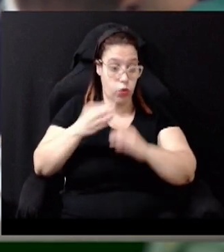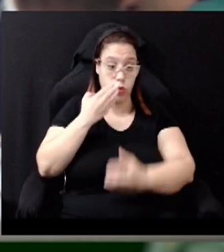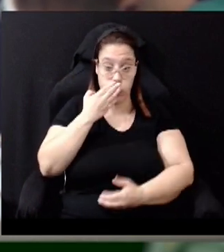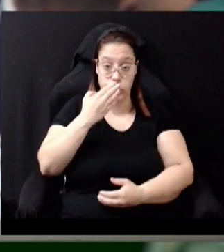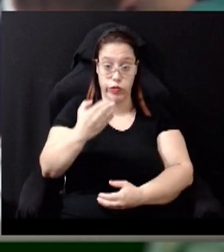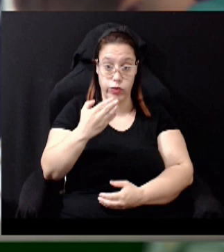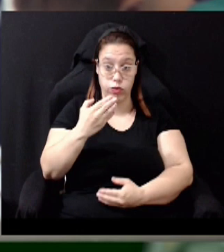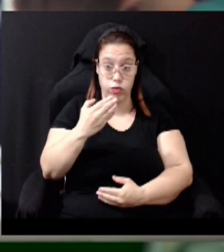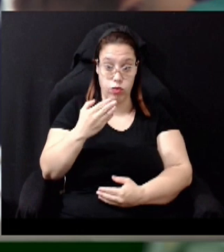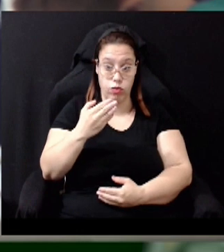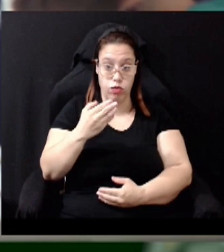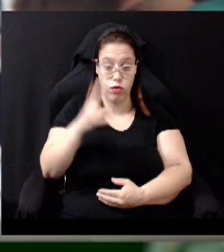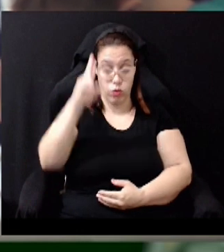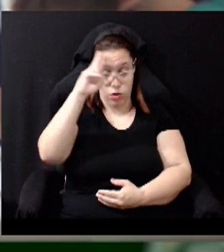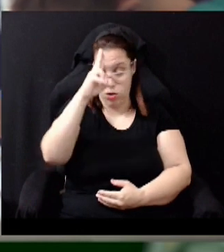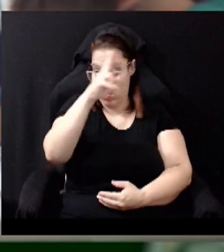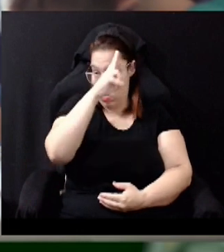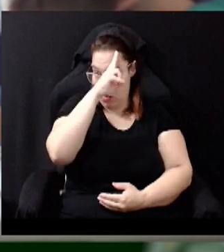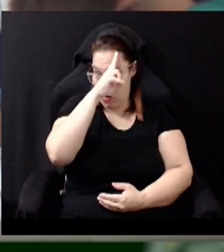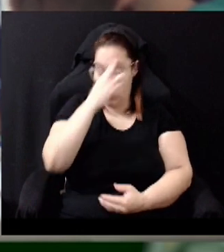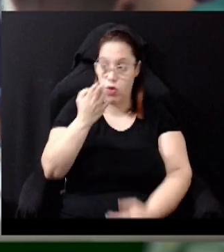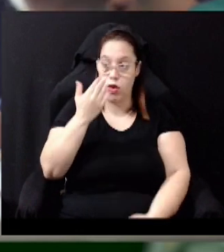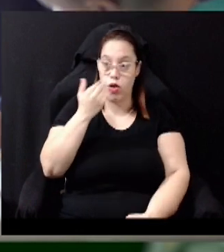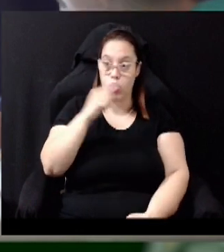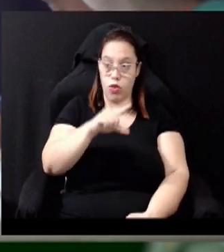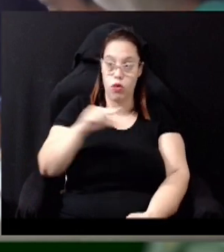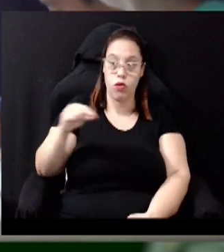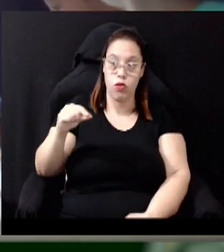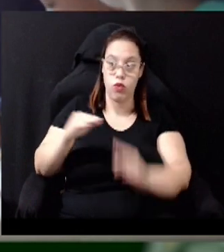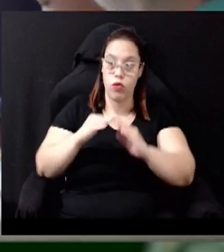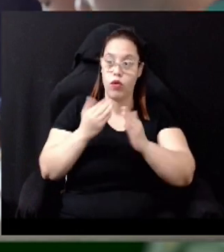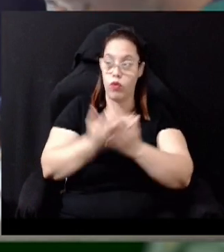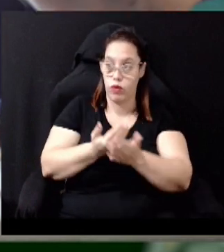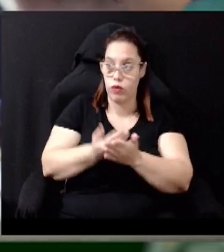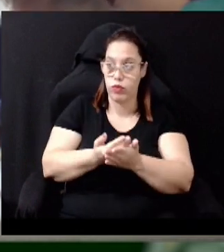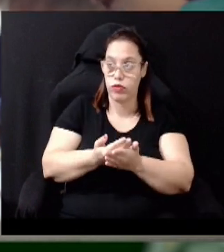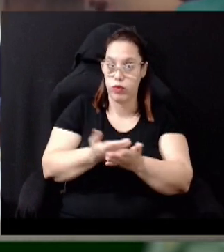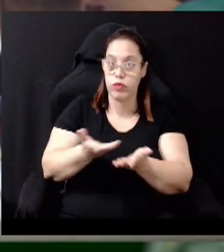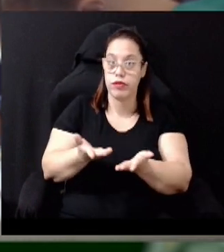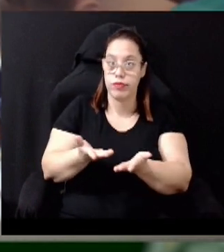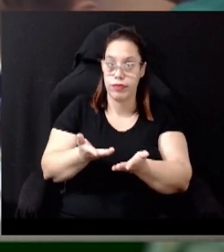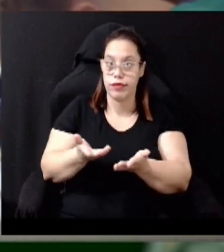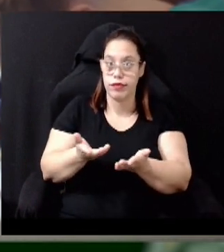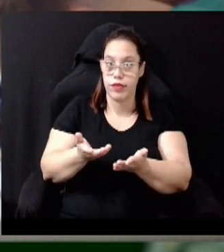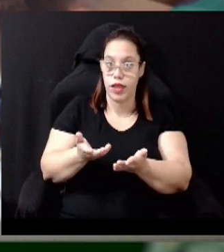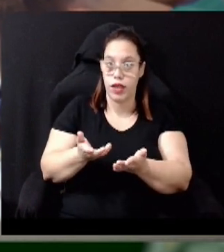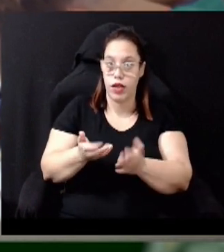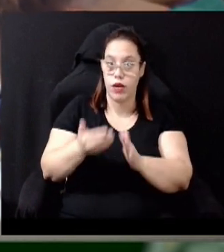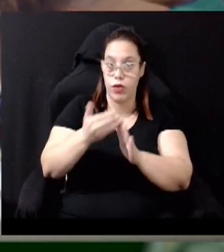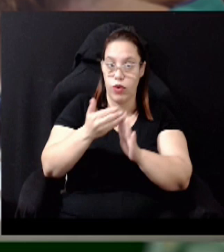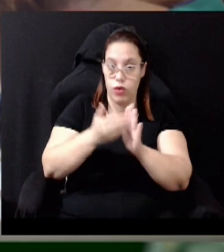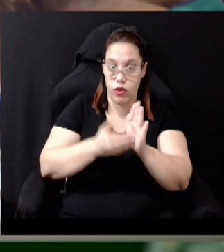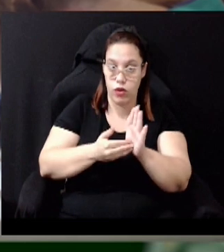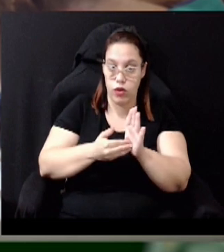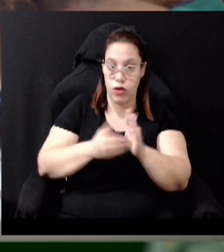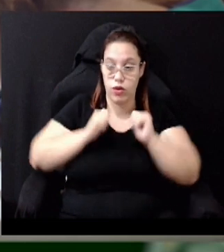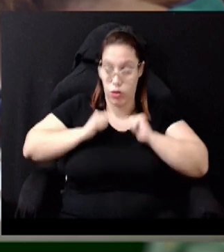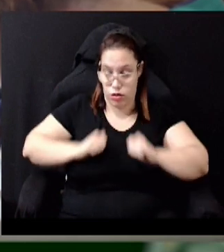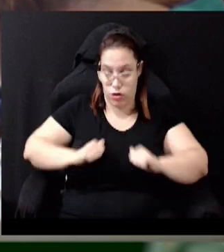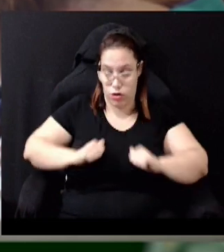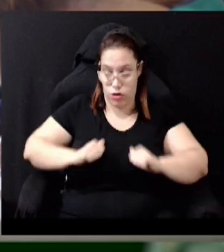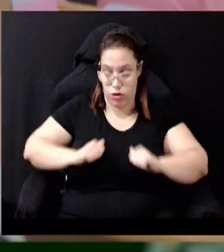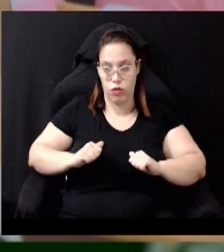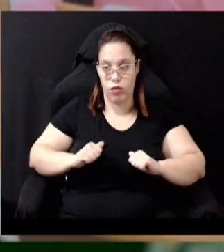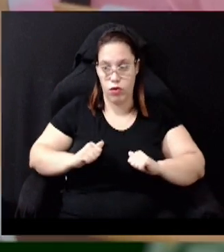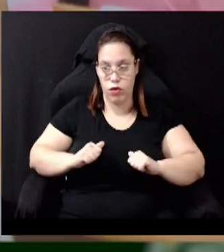transporte, vou pedir uma alimentação fora da escola. Isso que eu ia falar. Então não é proibido estar com o equipamento na mochila. Né? O proibir é